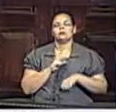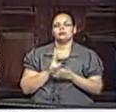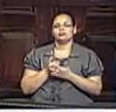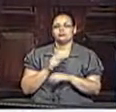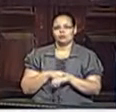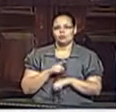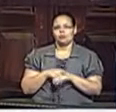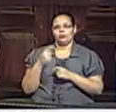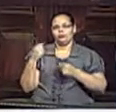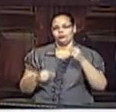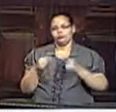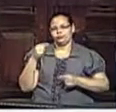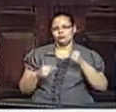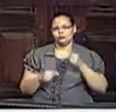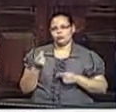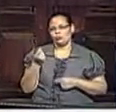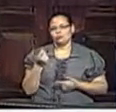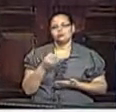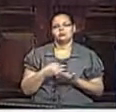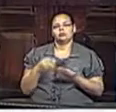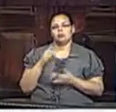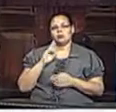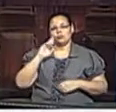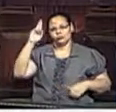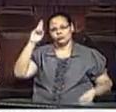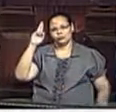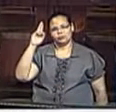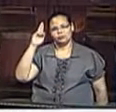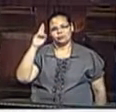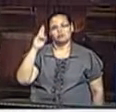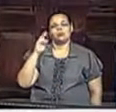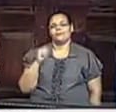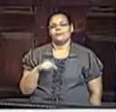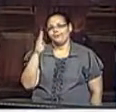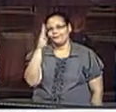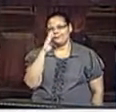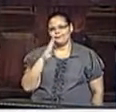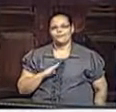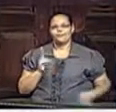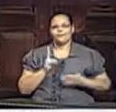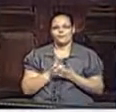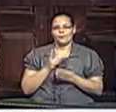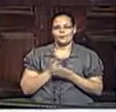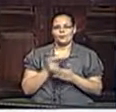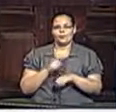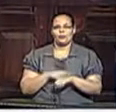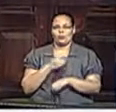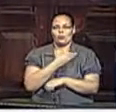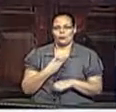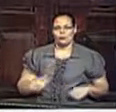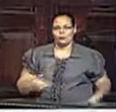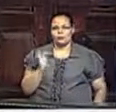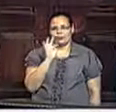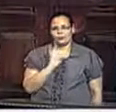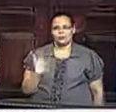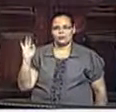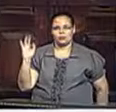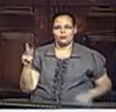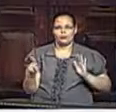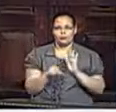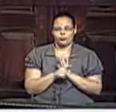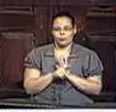monetária responsável que tem feito a inflação cair no Brasil, mas ao mesmo tempo o governo federal e o